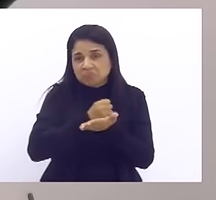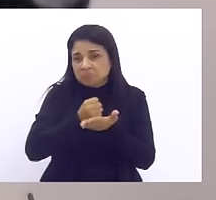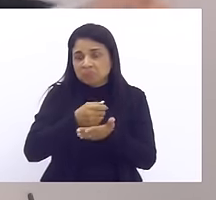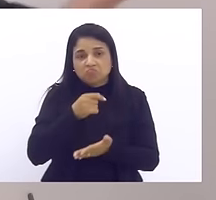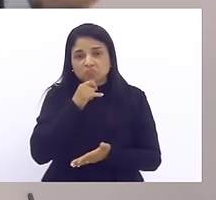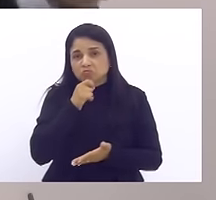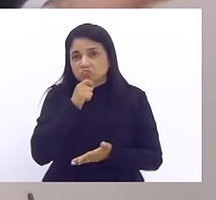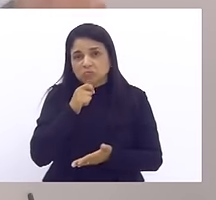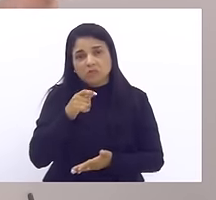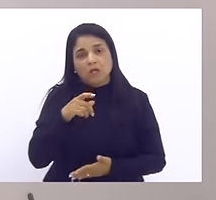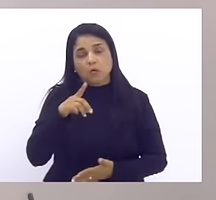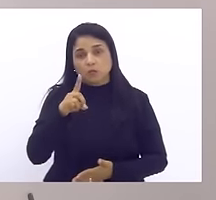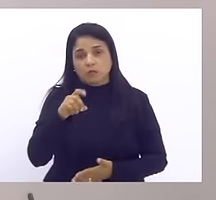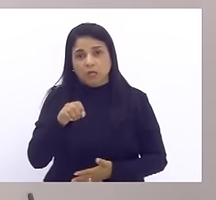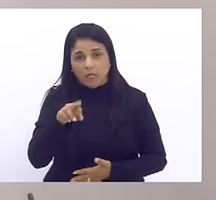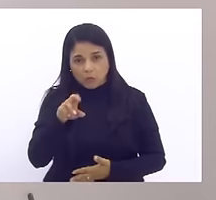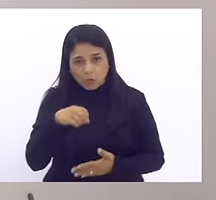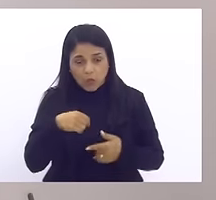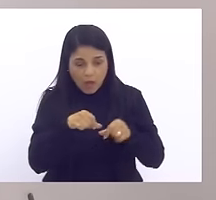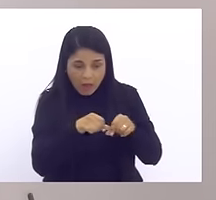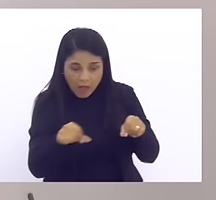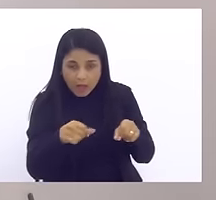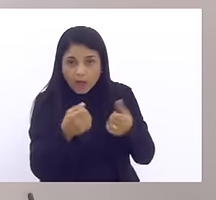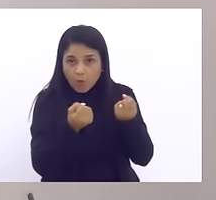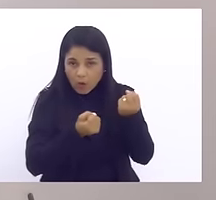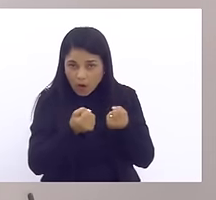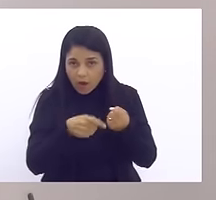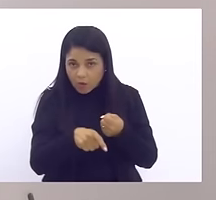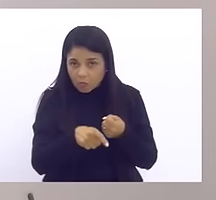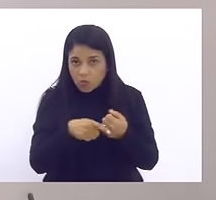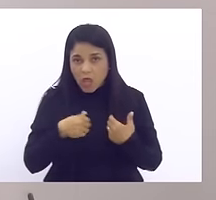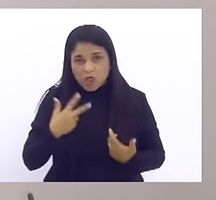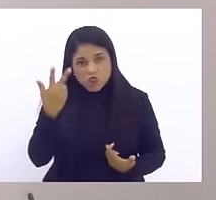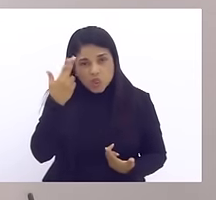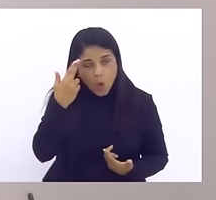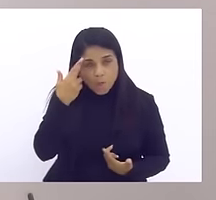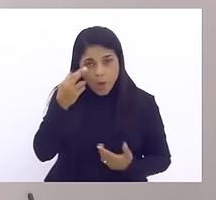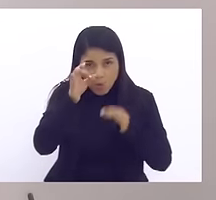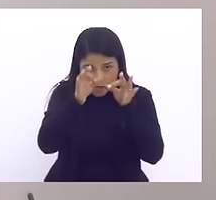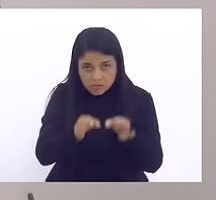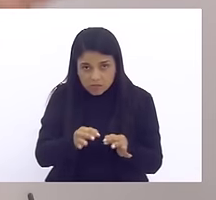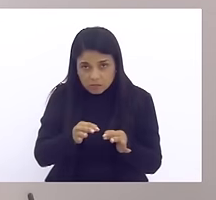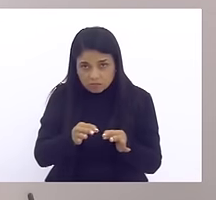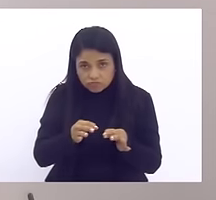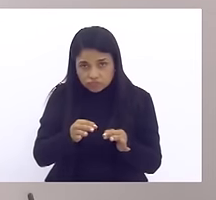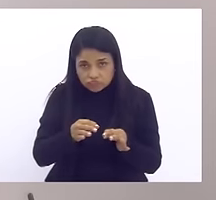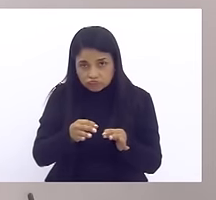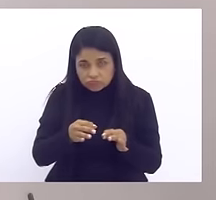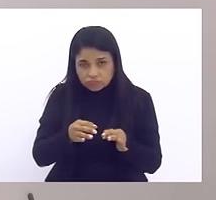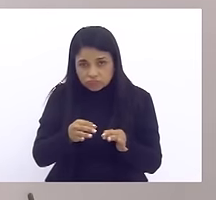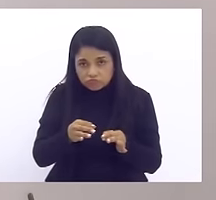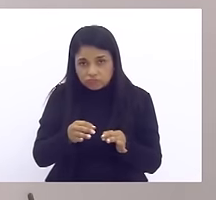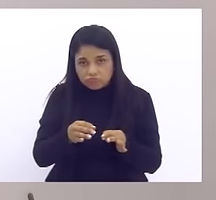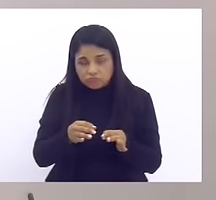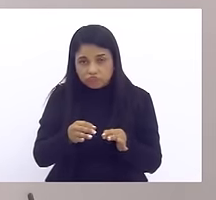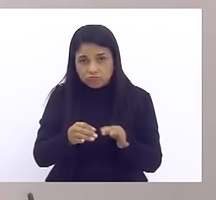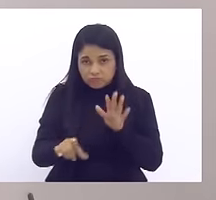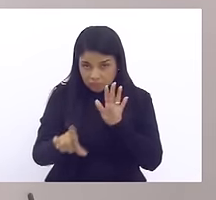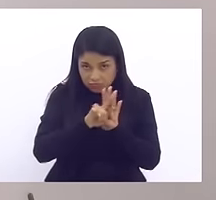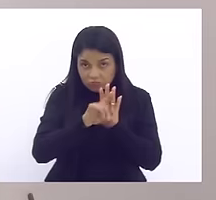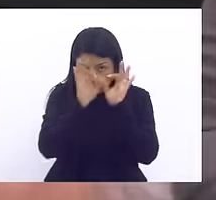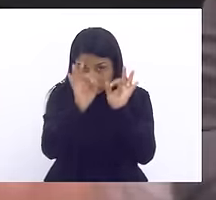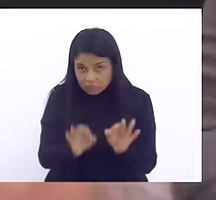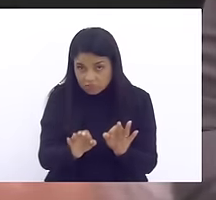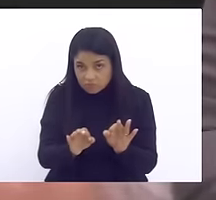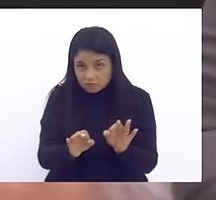lá claro o carro das pessoas a senhora considera isso normal correto legal essa afirmação